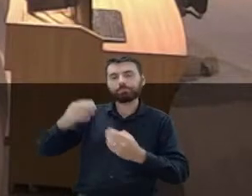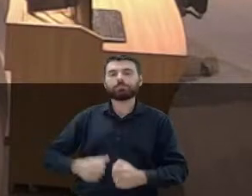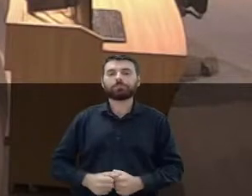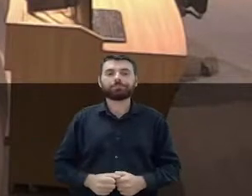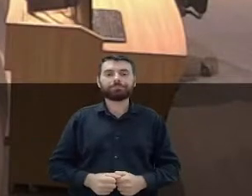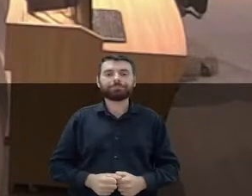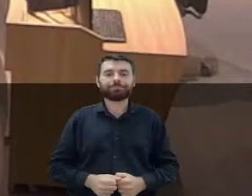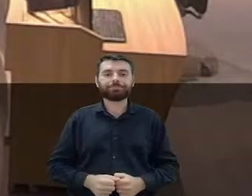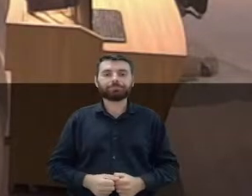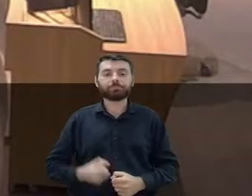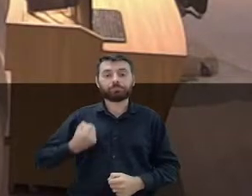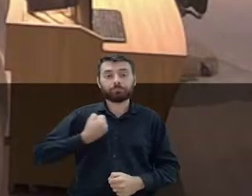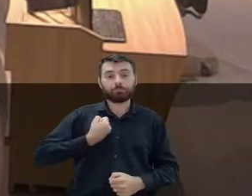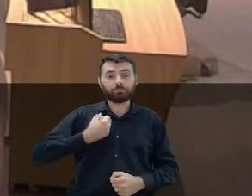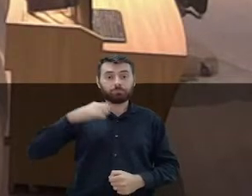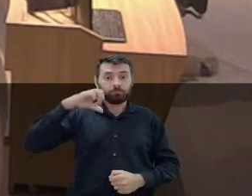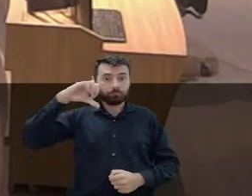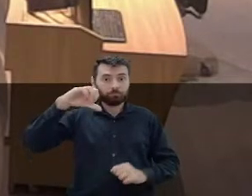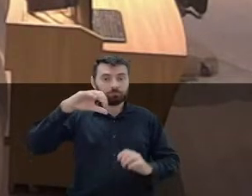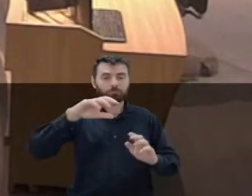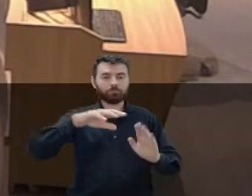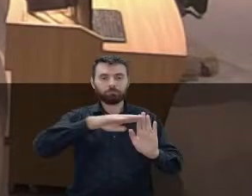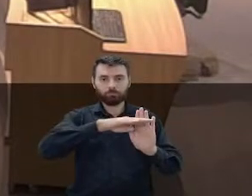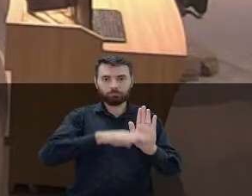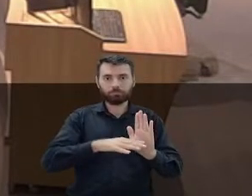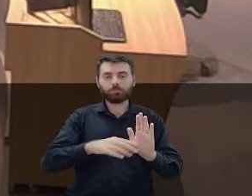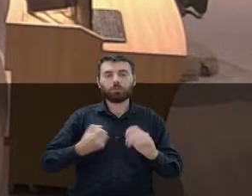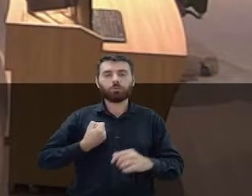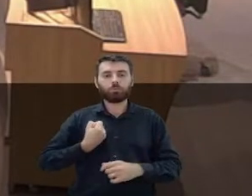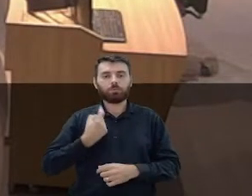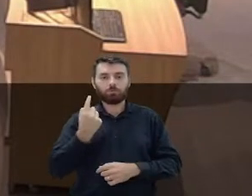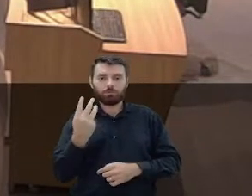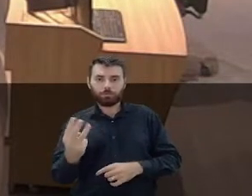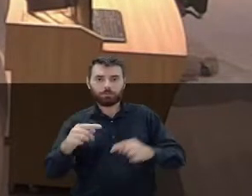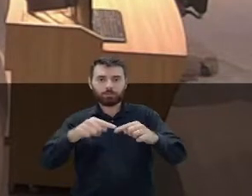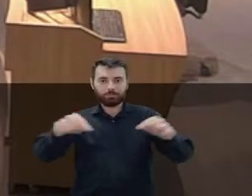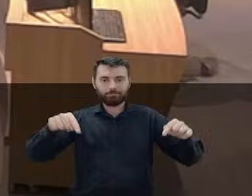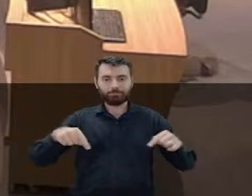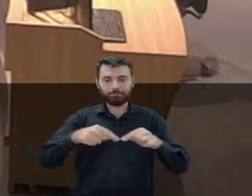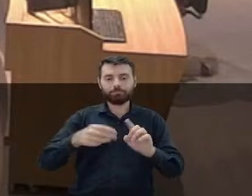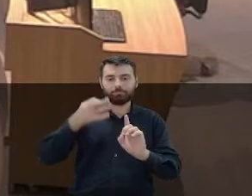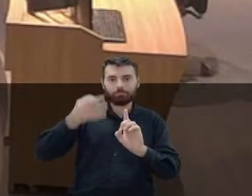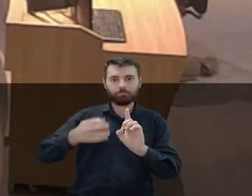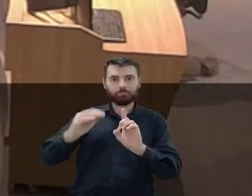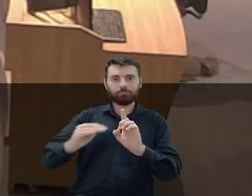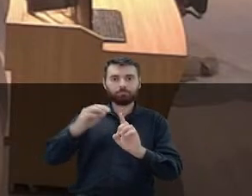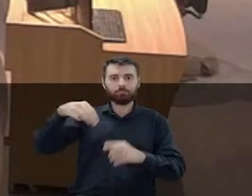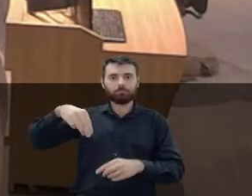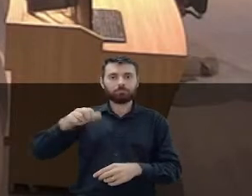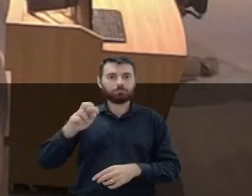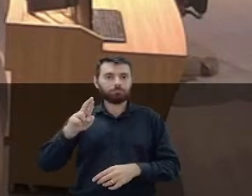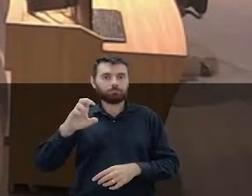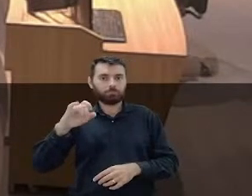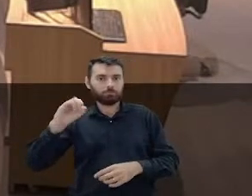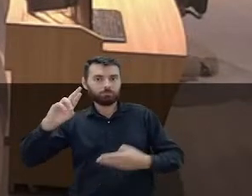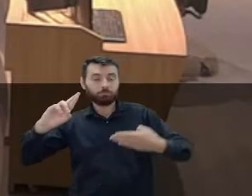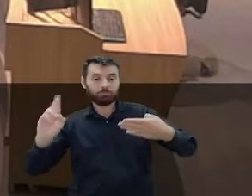Número 9 da ordem, número 13 da sala do desembargador Márcio Vasques, de Balde Almeida, Recurso ordinário